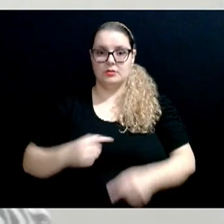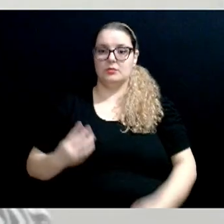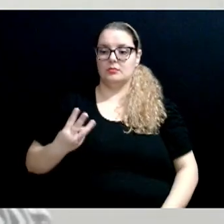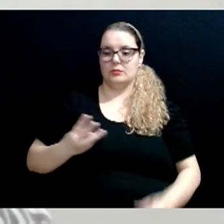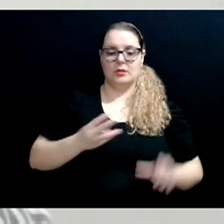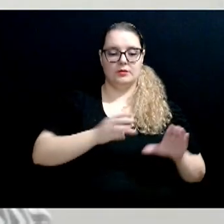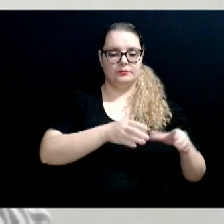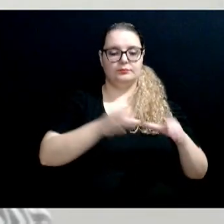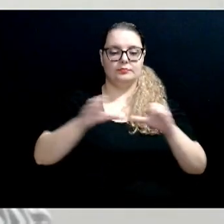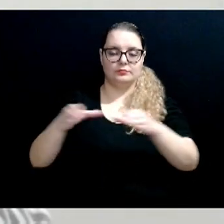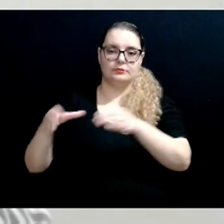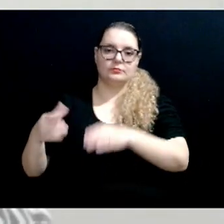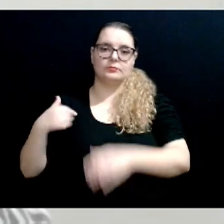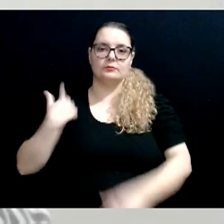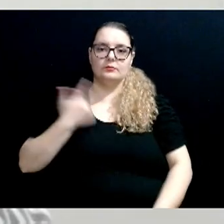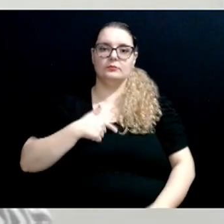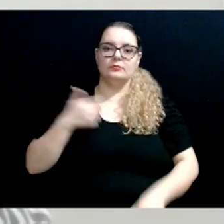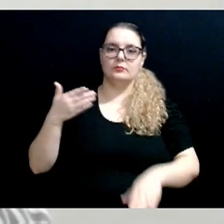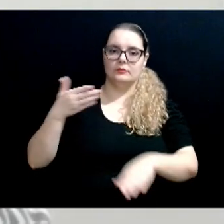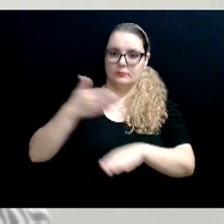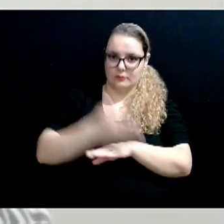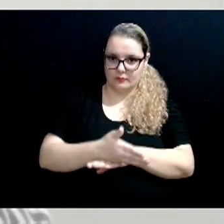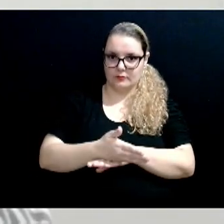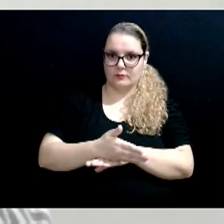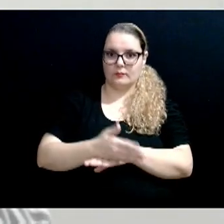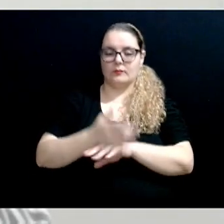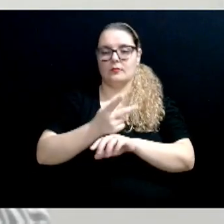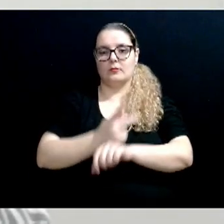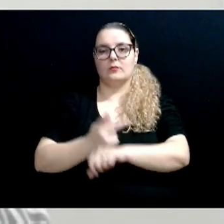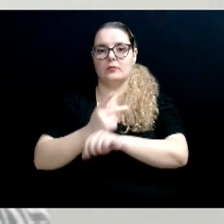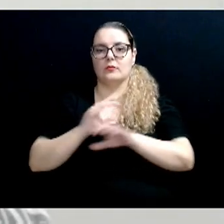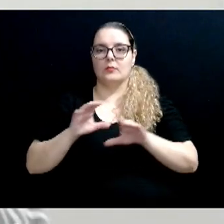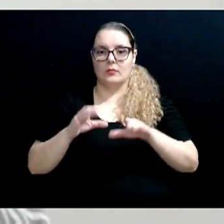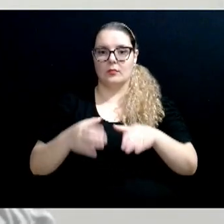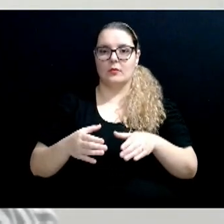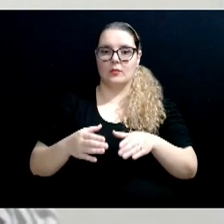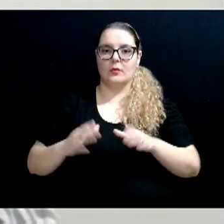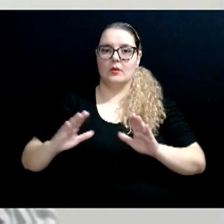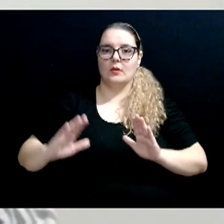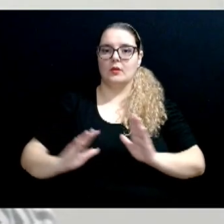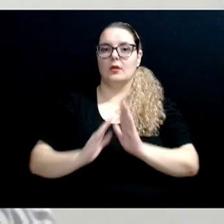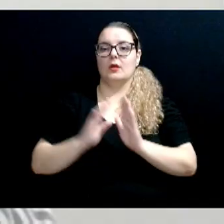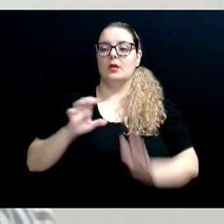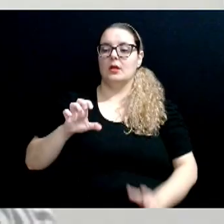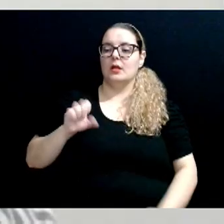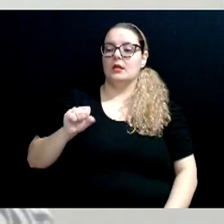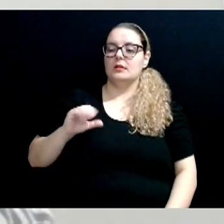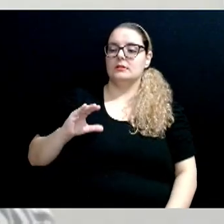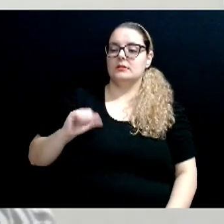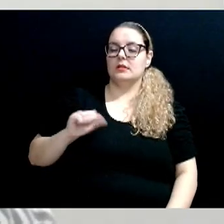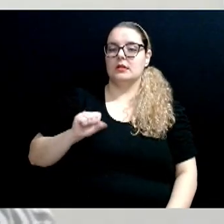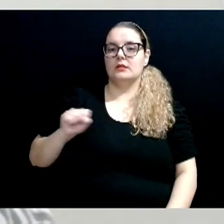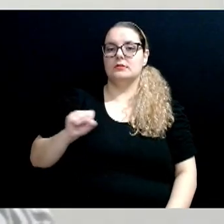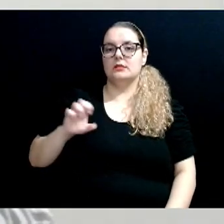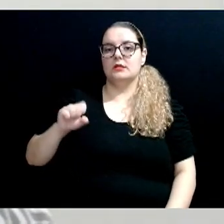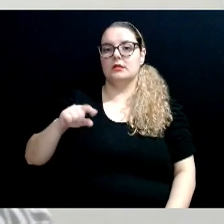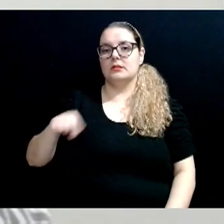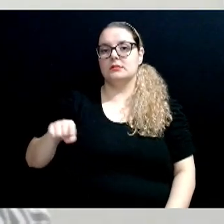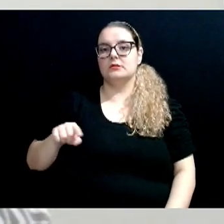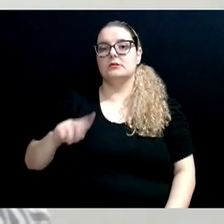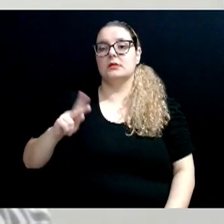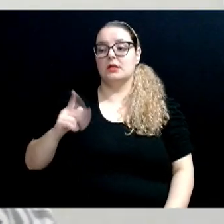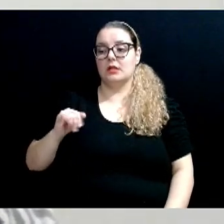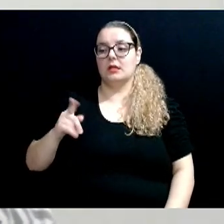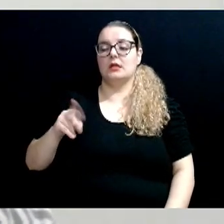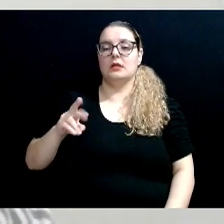participamos com um prêmio, né, na categoria Enfrentamento da Escassez Hídrica. Então, é um trabalho que nós fazemos já há muito tempo